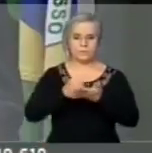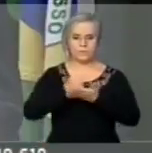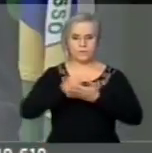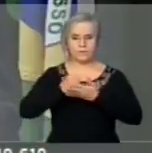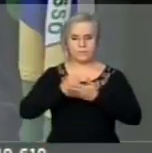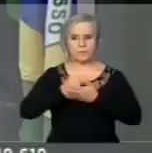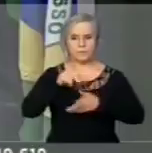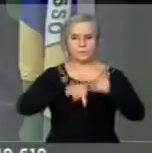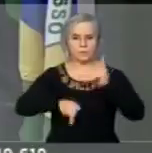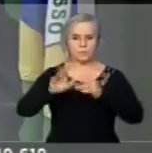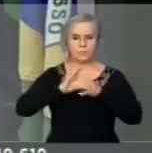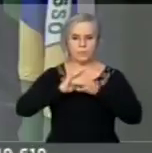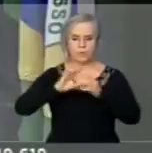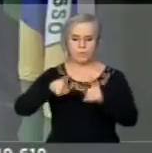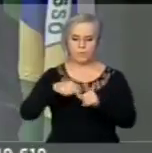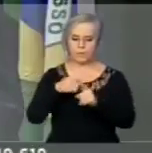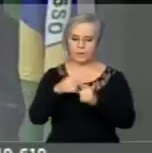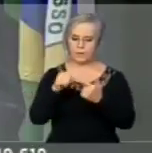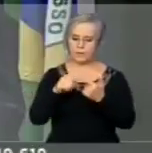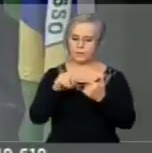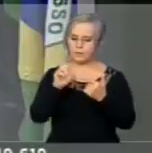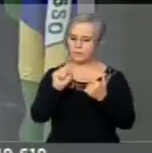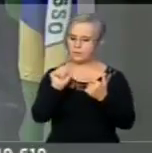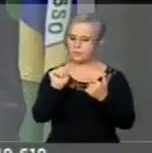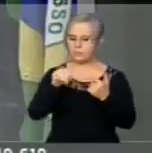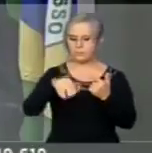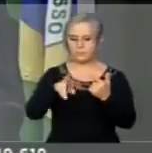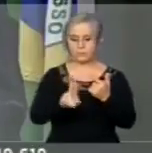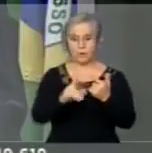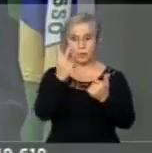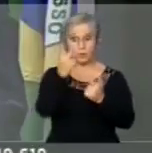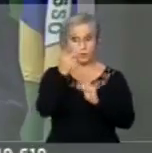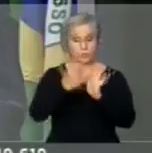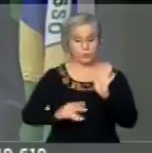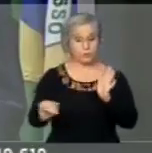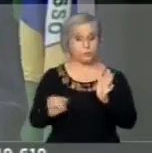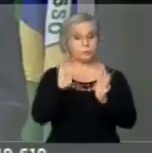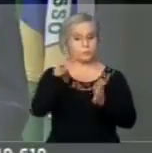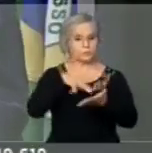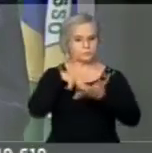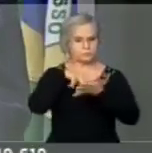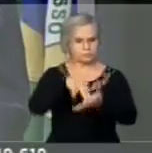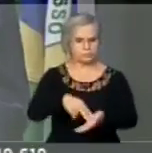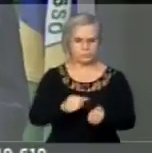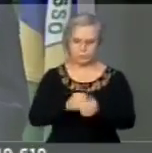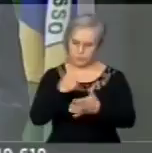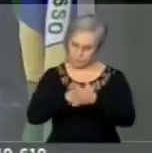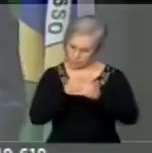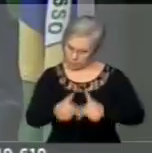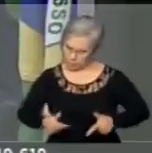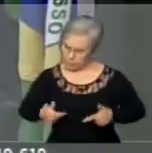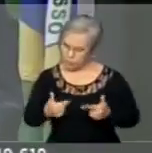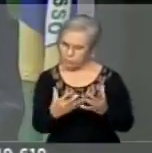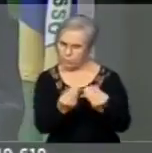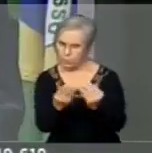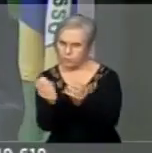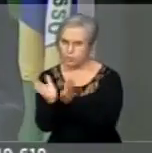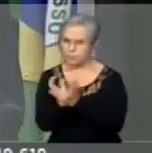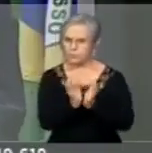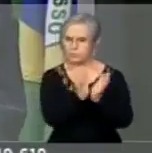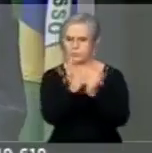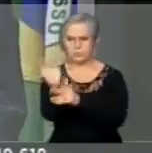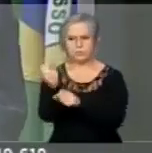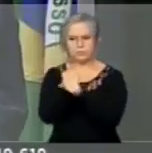SAMU, dois projetos importantes que foram consolidados com o esforço de muitos partidos ao longo